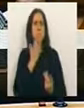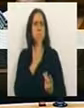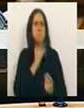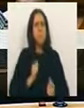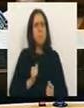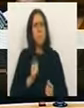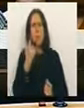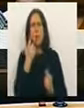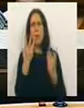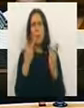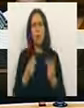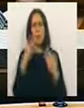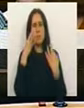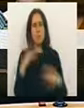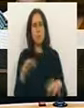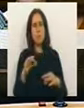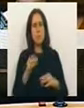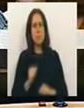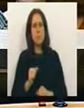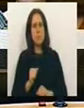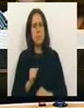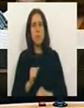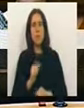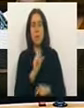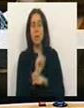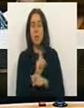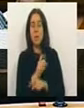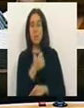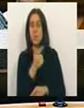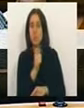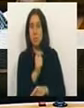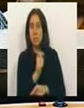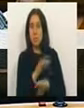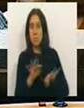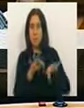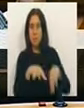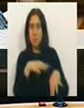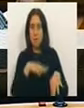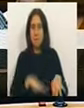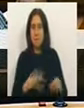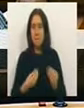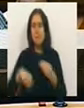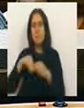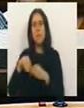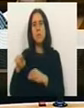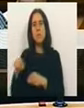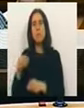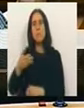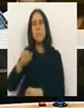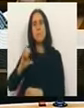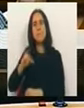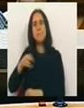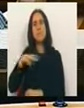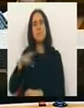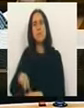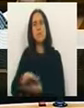fazer uma conta simples temos a abolição do bloco de esquerda mas a abolição do partido comunista